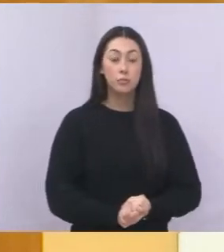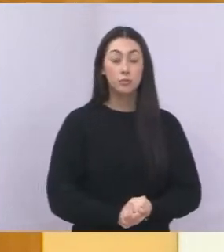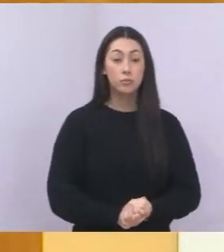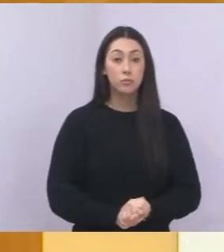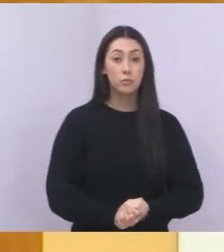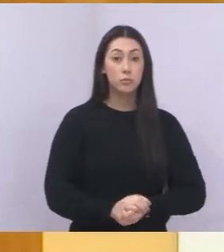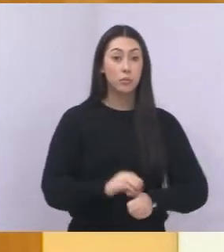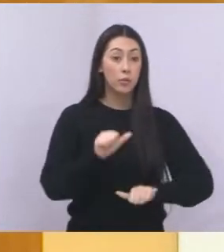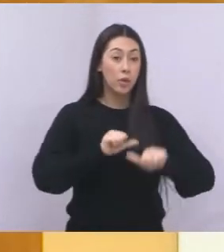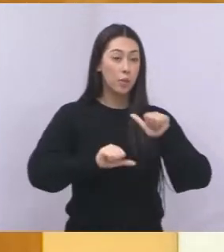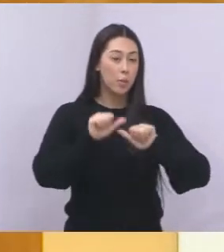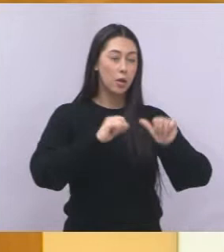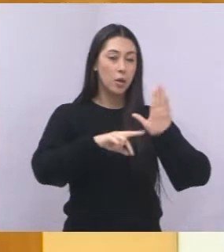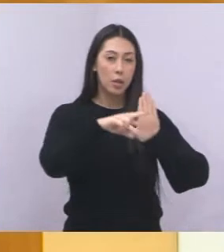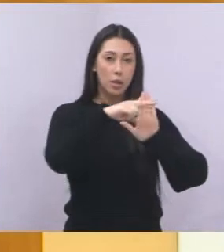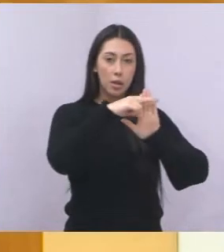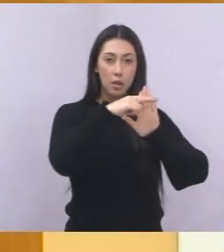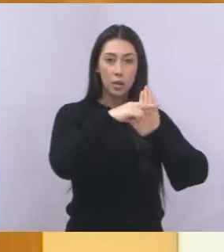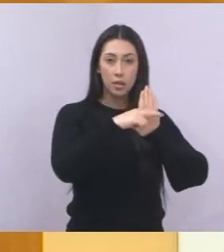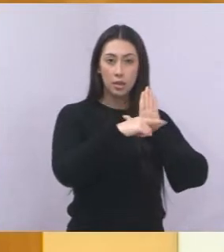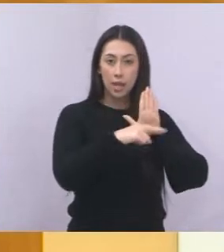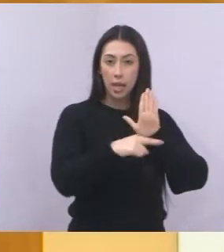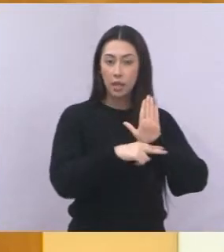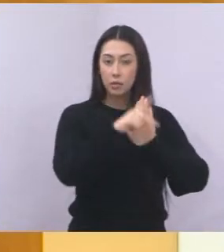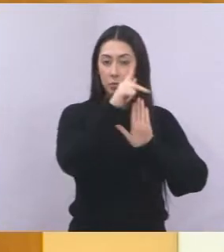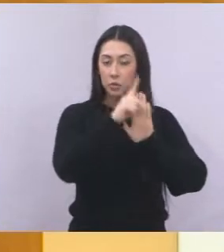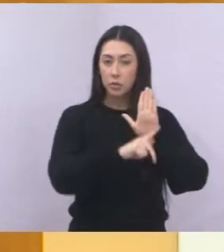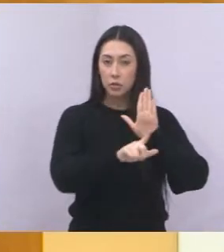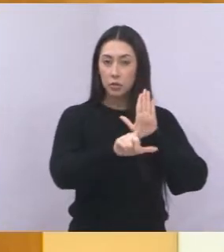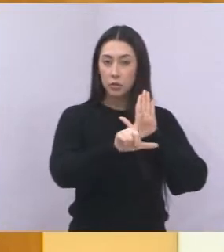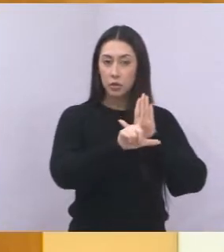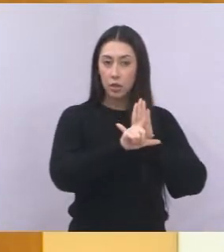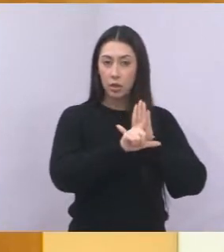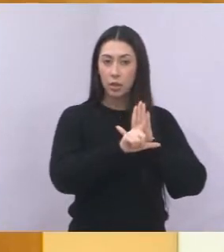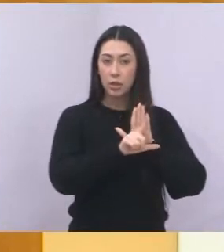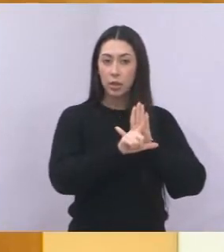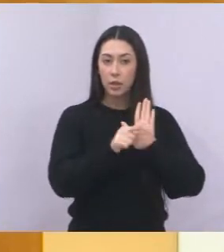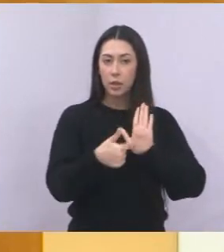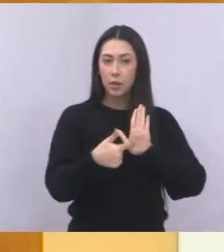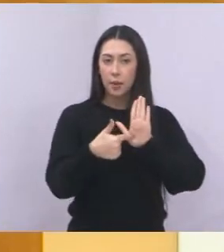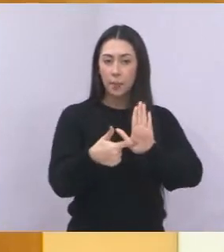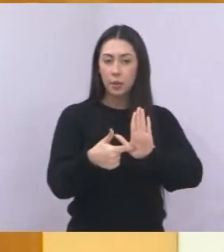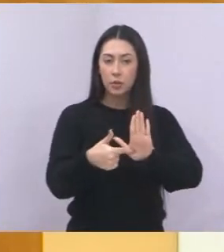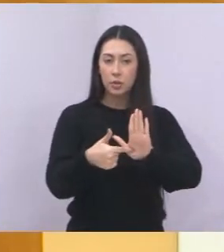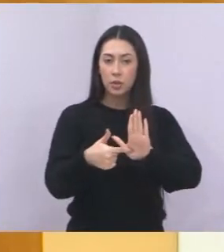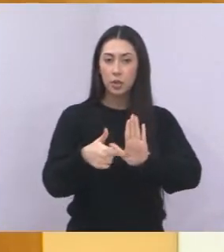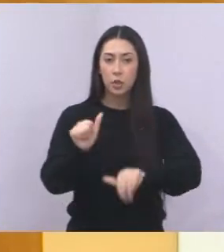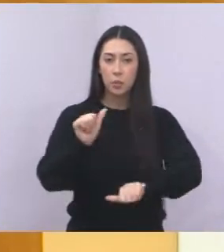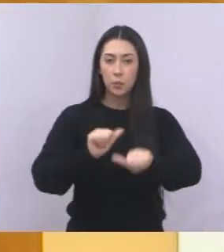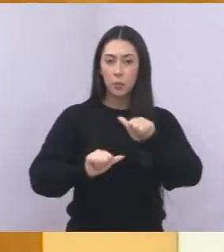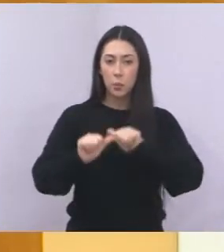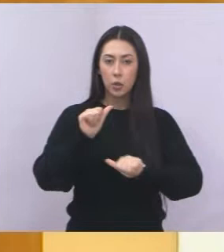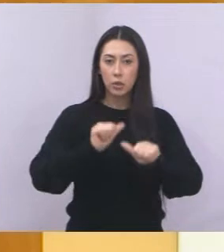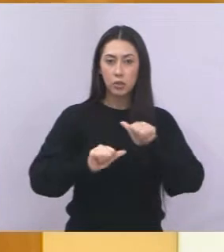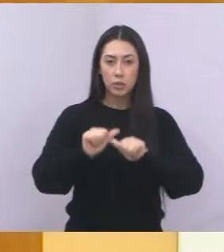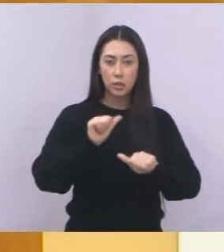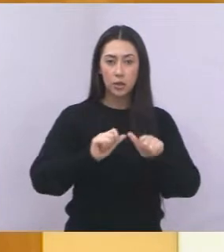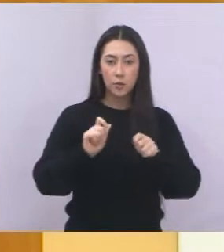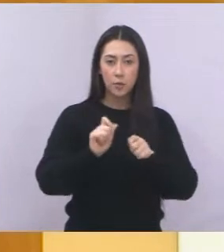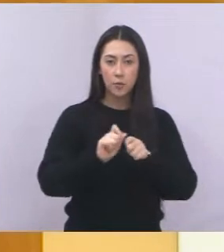modificação quanto às regras de vigência do presente projeto de lei, que determina que as alterações realizadas